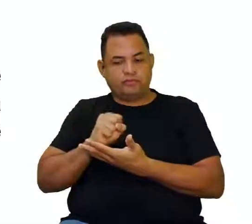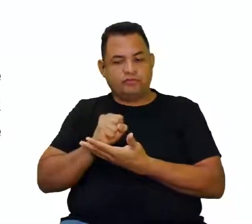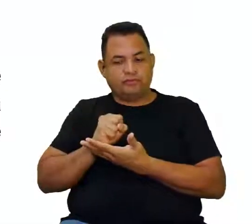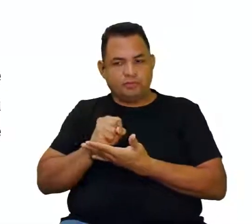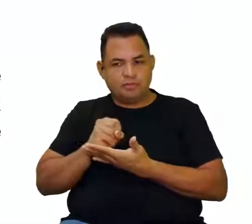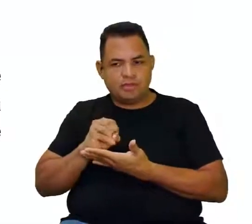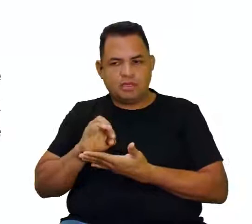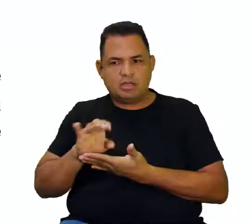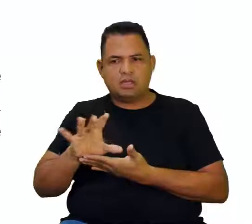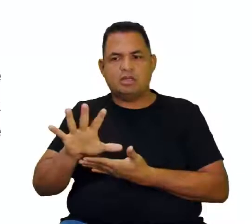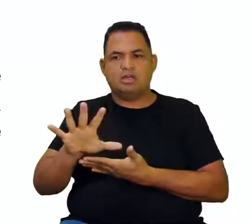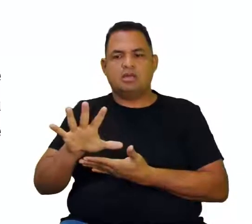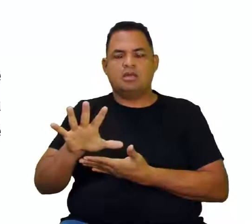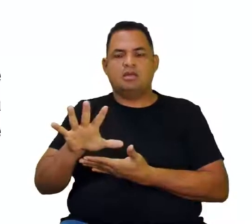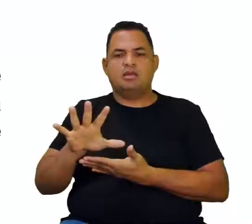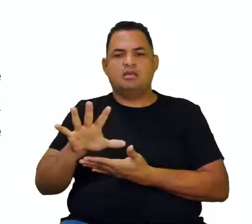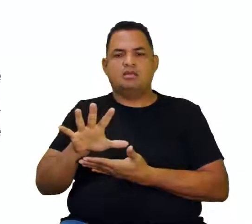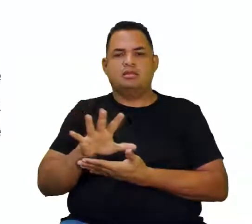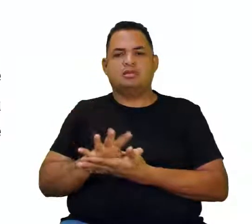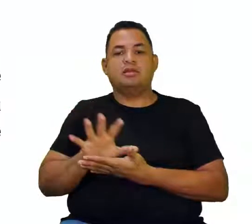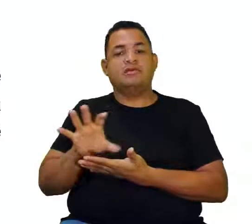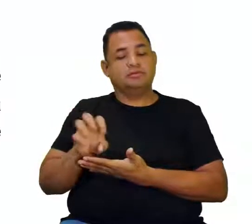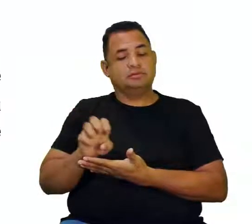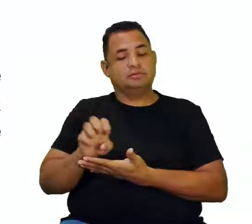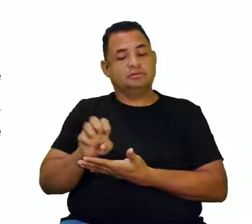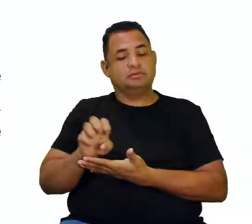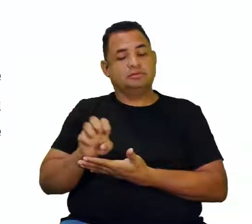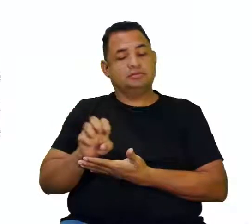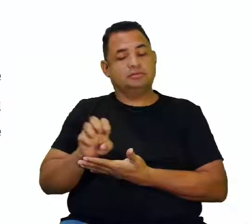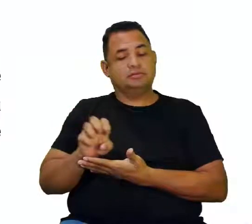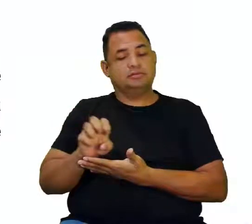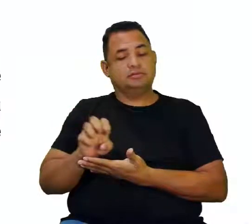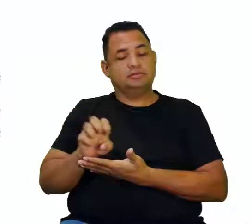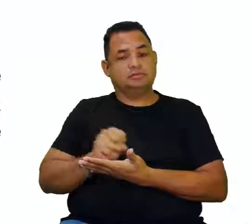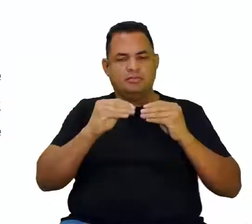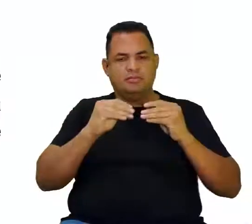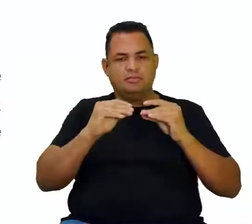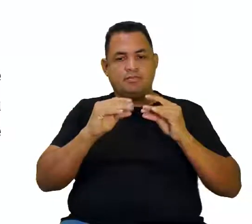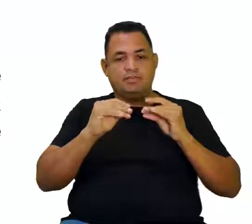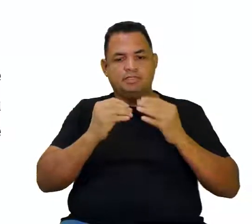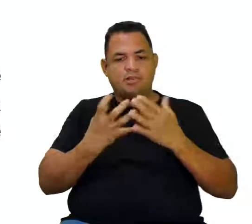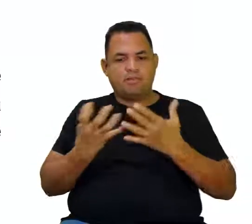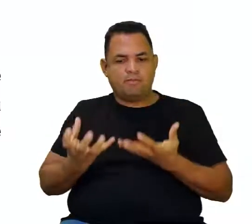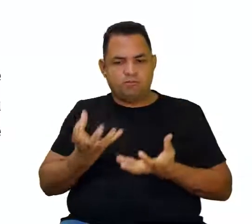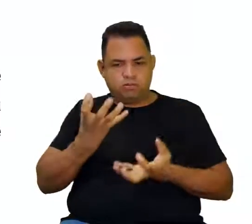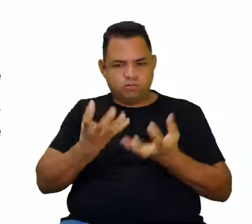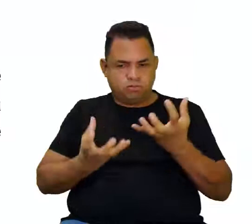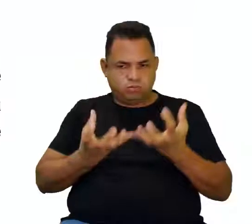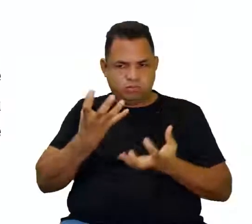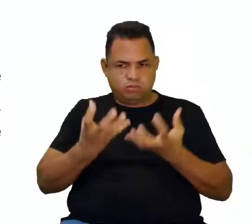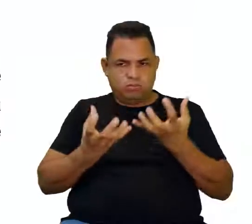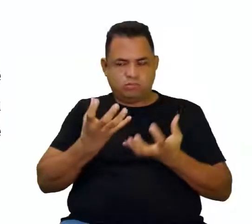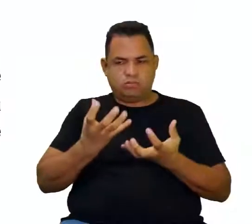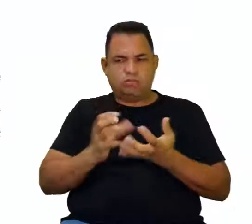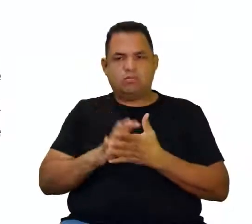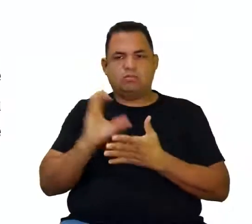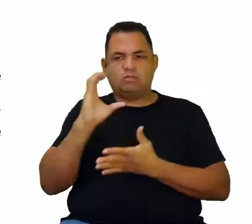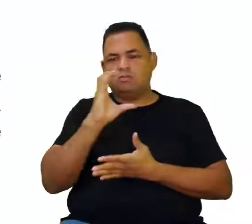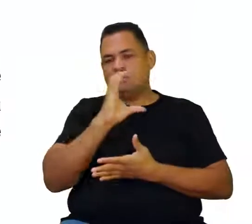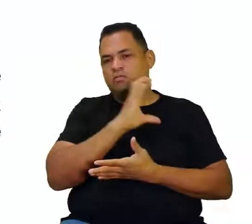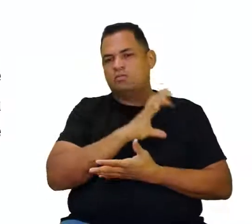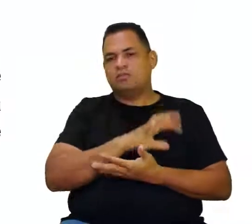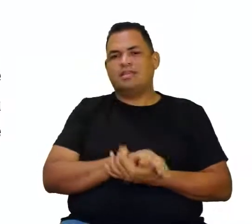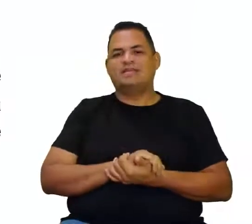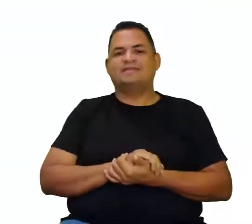energia? Ela vai absorver. Eu preciso derreter o gelo, eu preciso aquecer ele. Então, ela vai